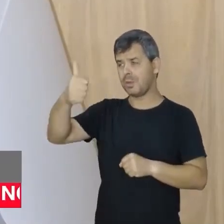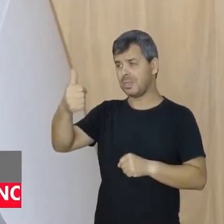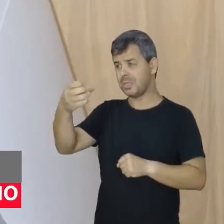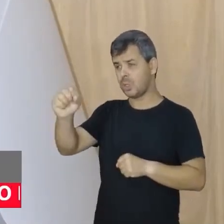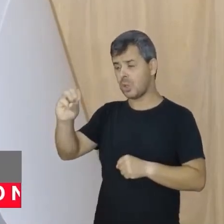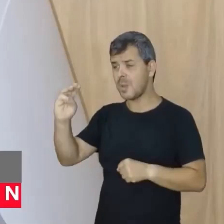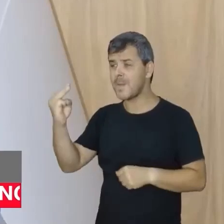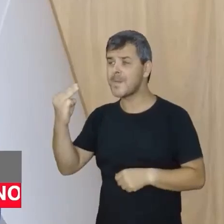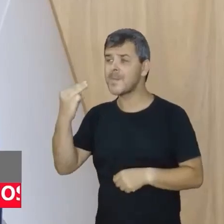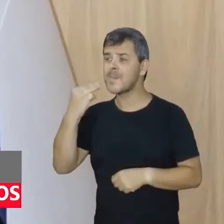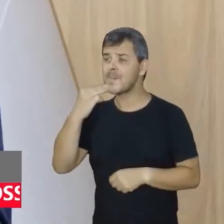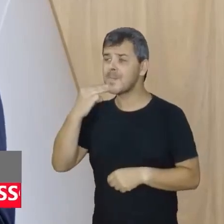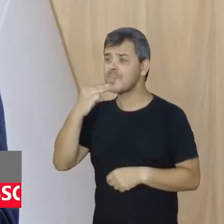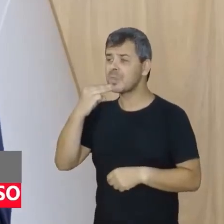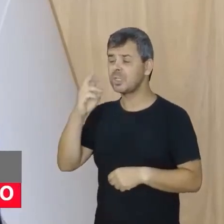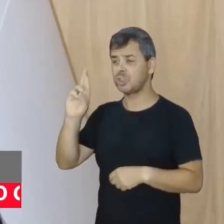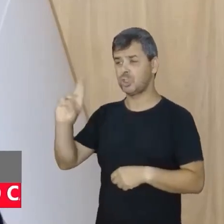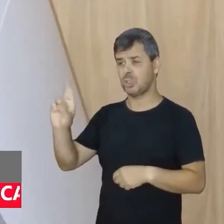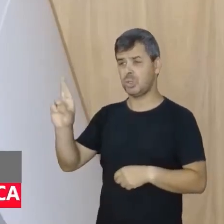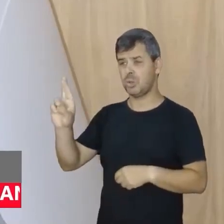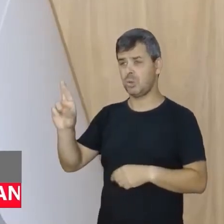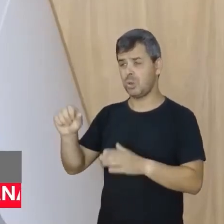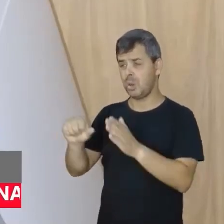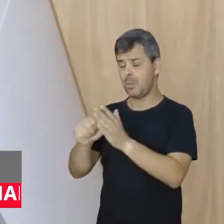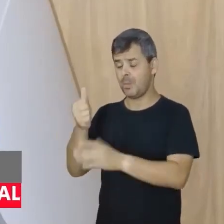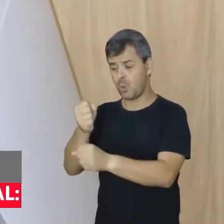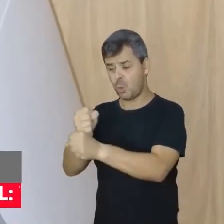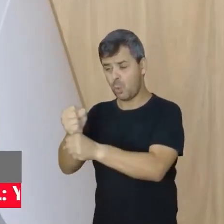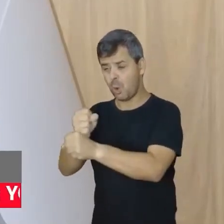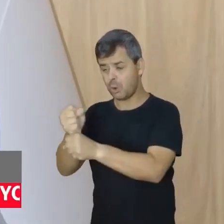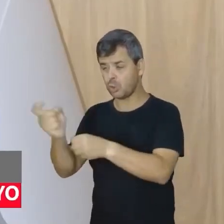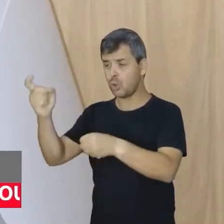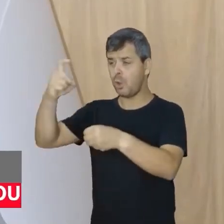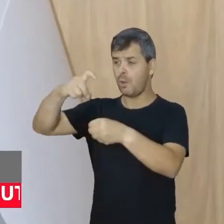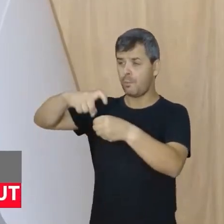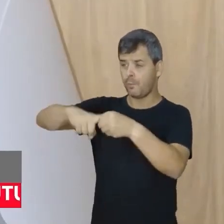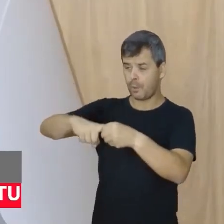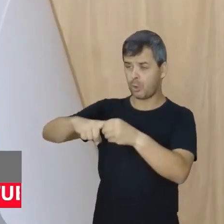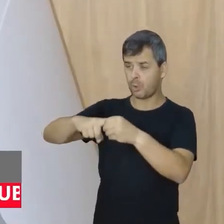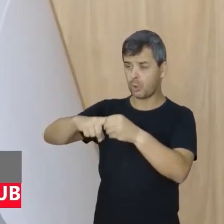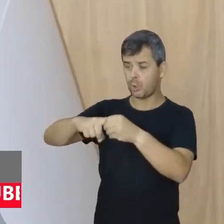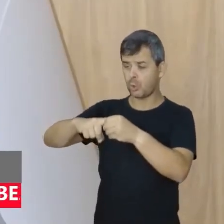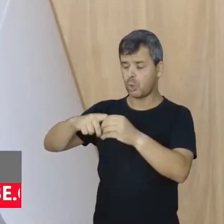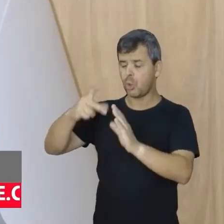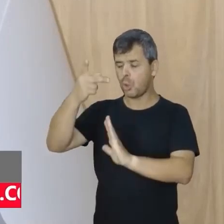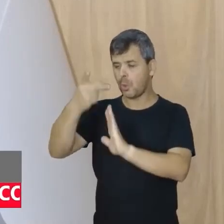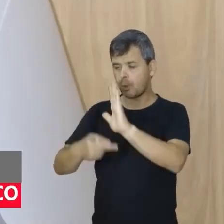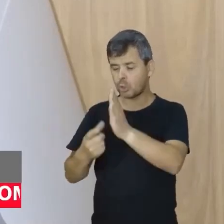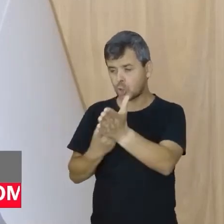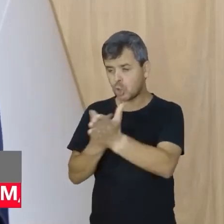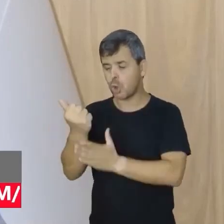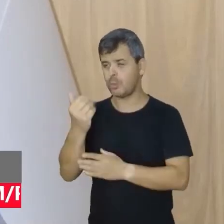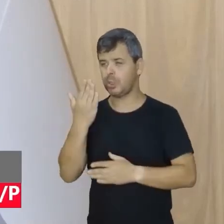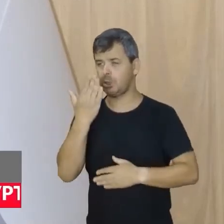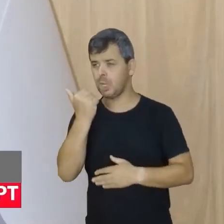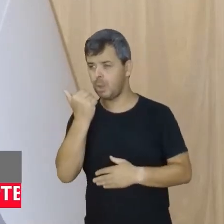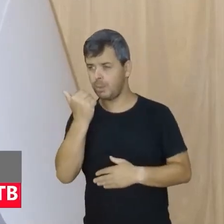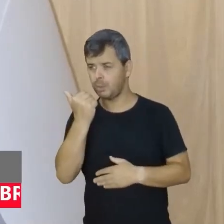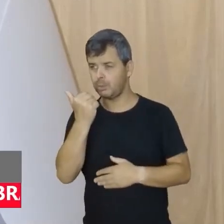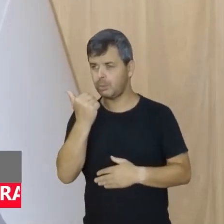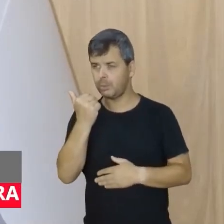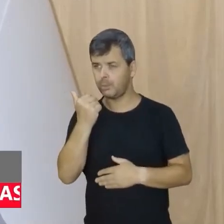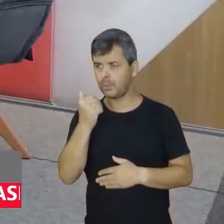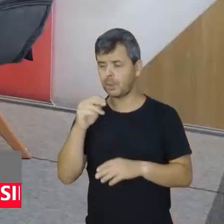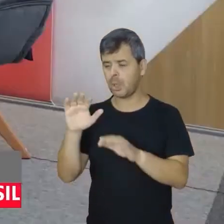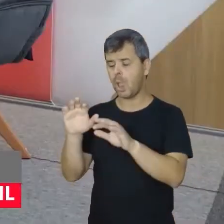916 milhões de reais nesse primeiro ano da volta do Programa Nacional de Aquisição de Alimentos da